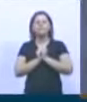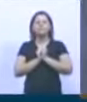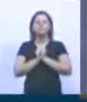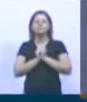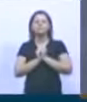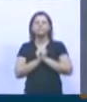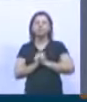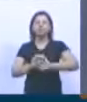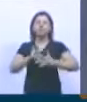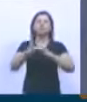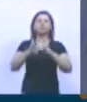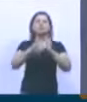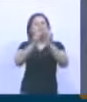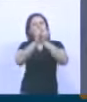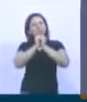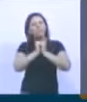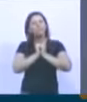estás, comigo